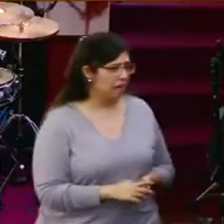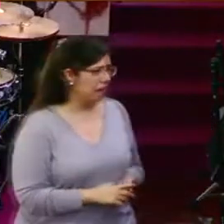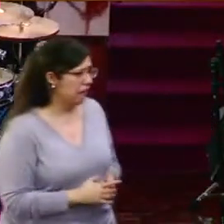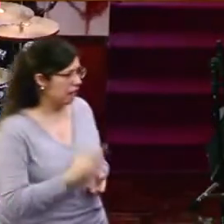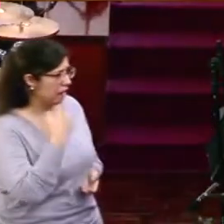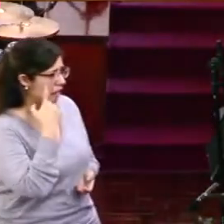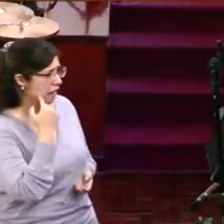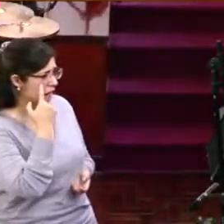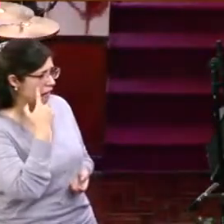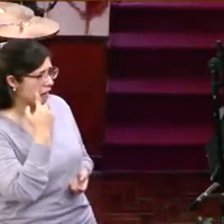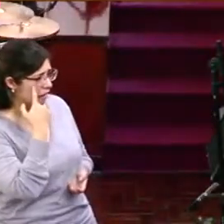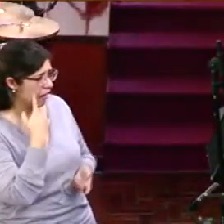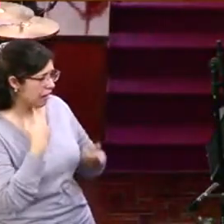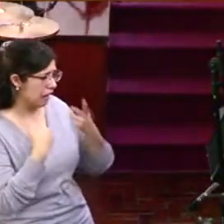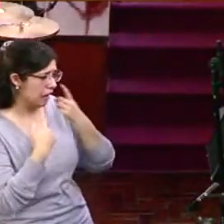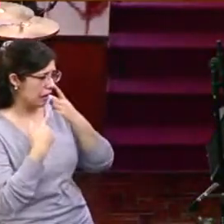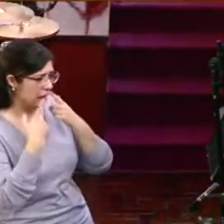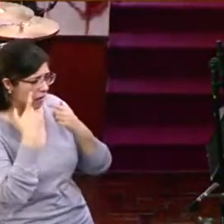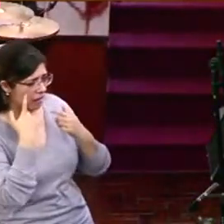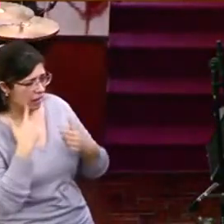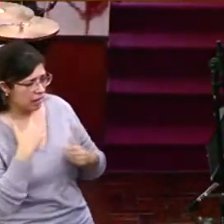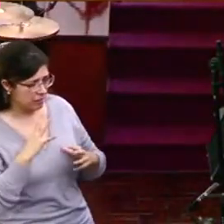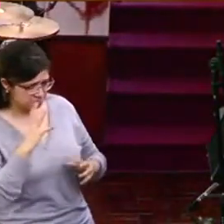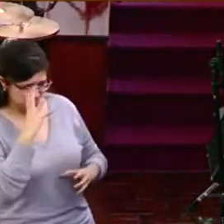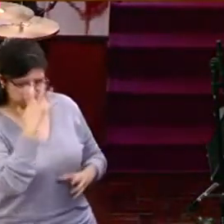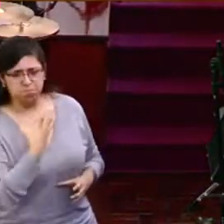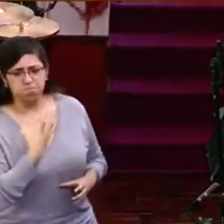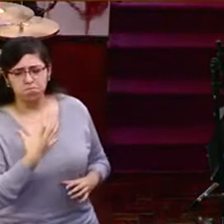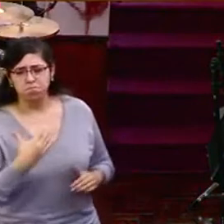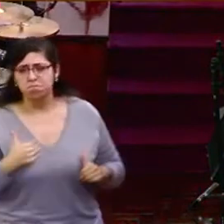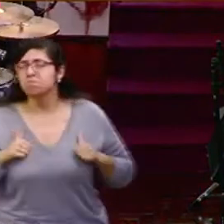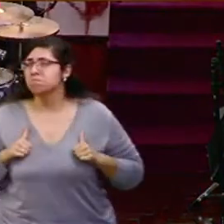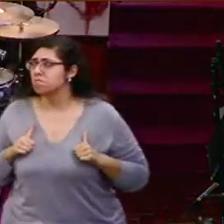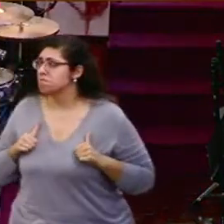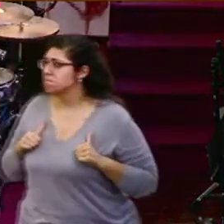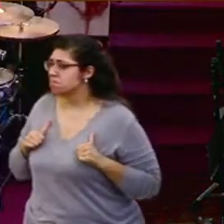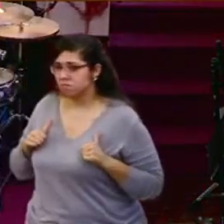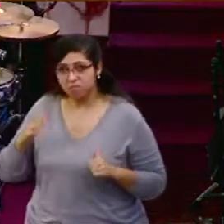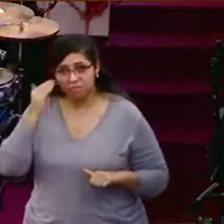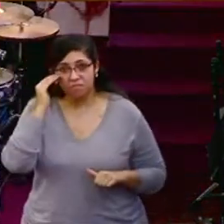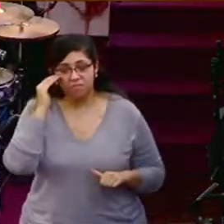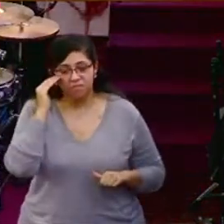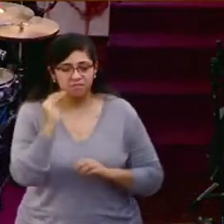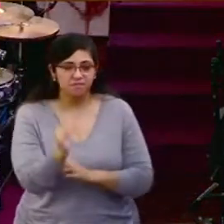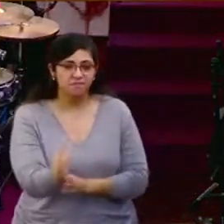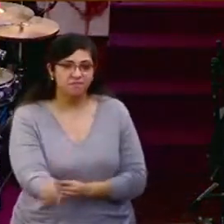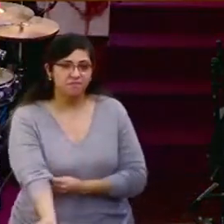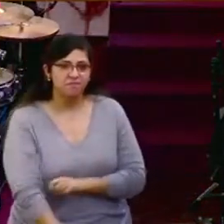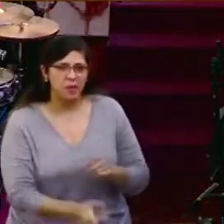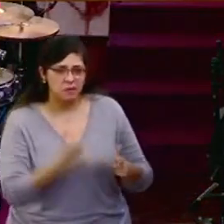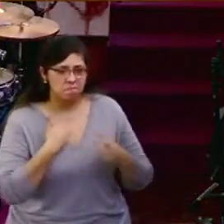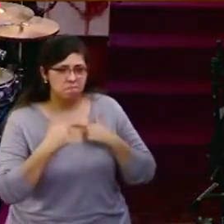e transformam em cara feia vermelha a vontade de